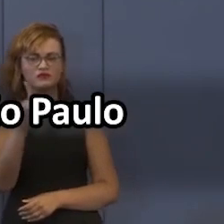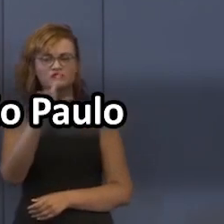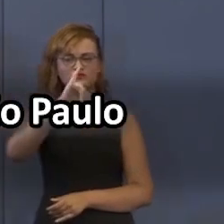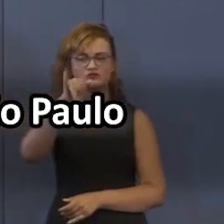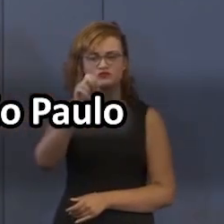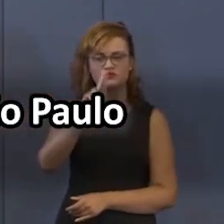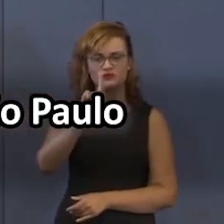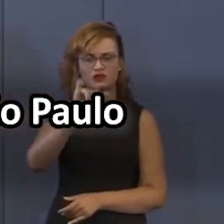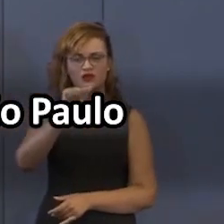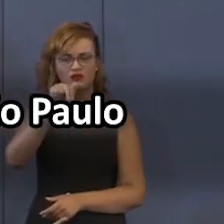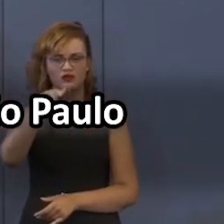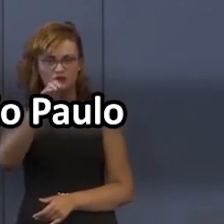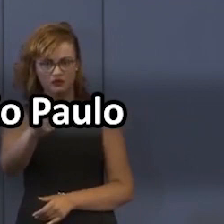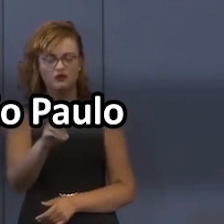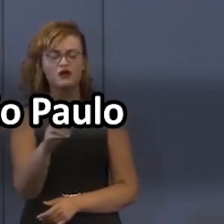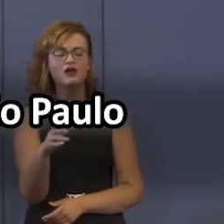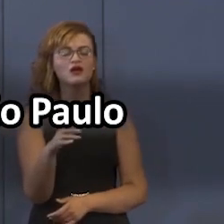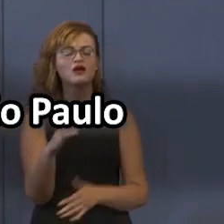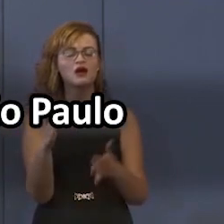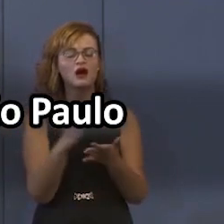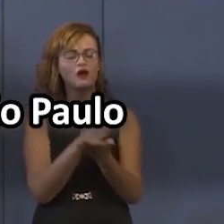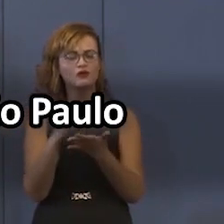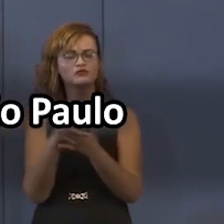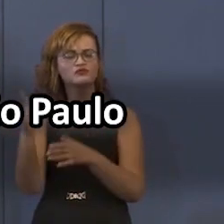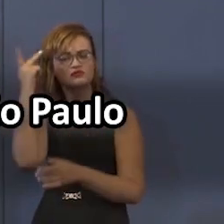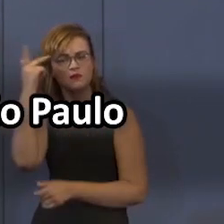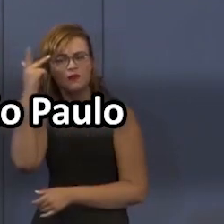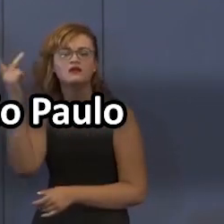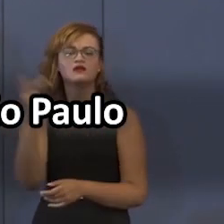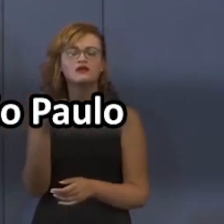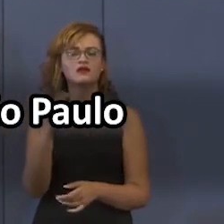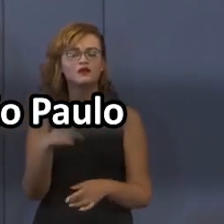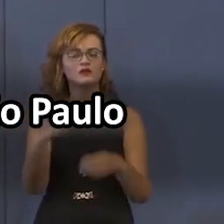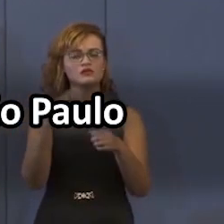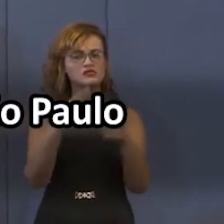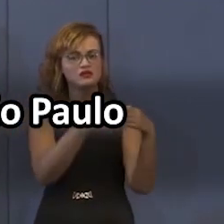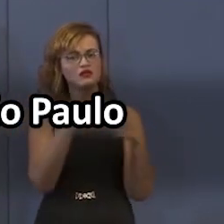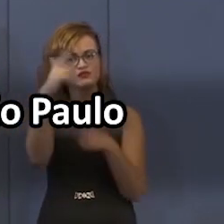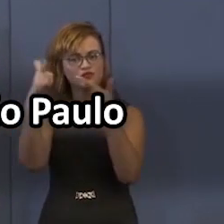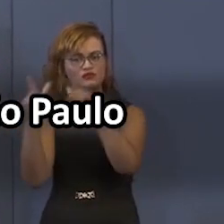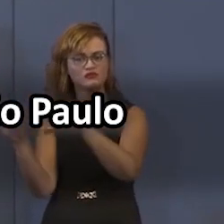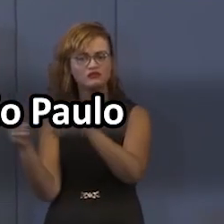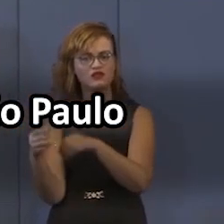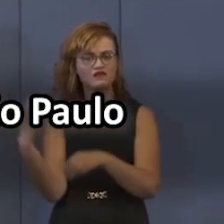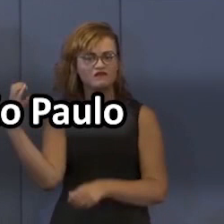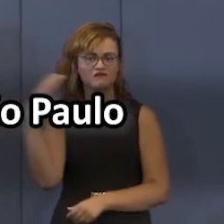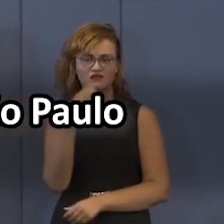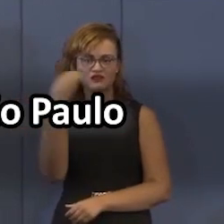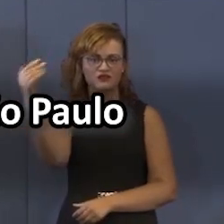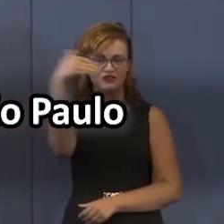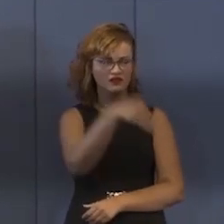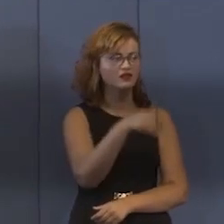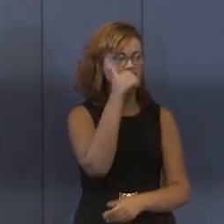Barra, enfim, tem gente que veio de São Paulo e outros locais para nos acompanhar, minha